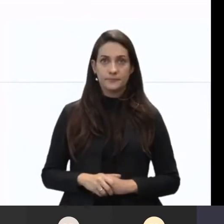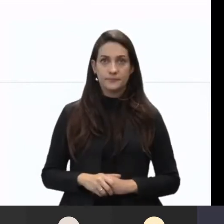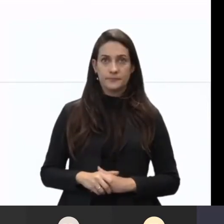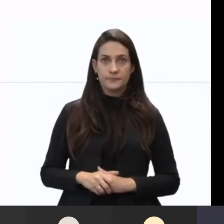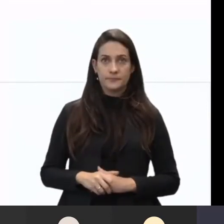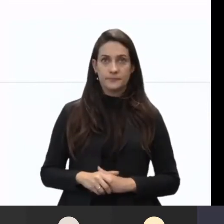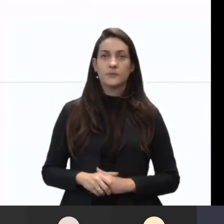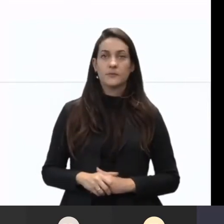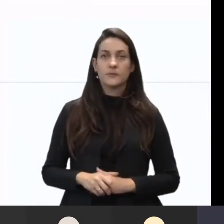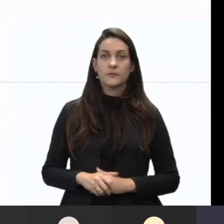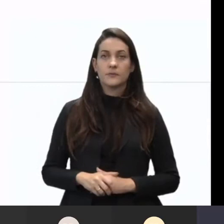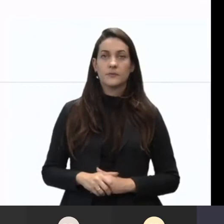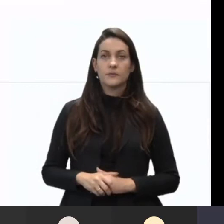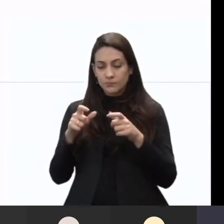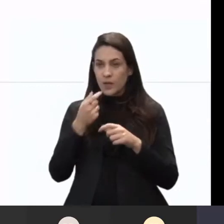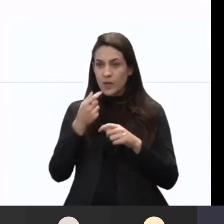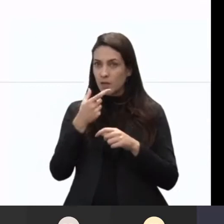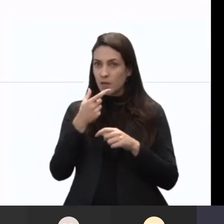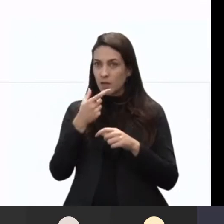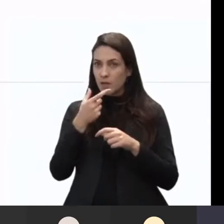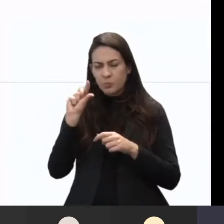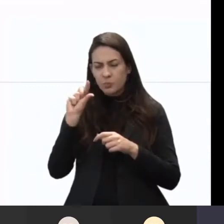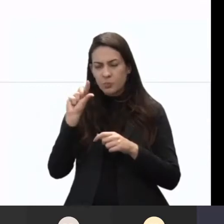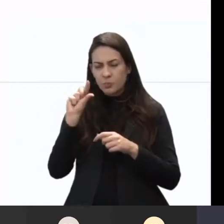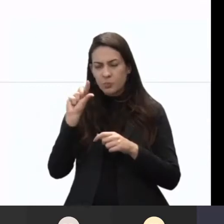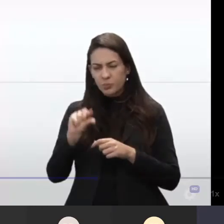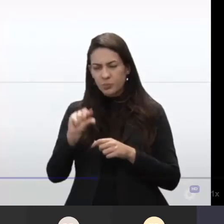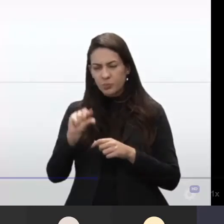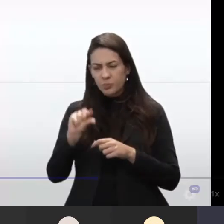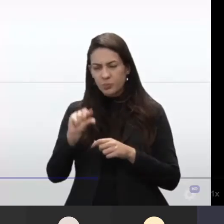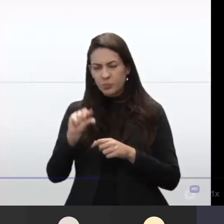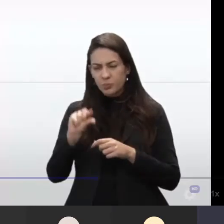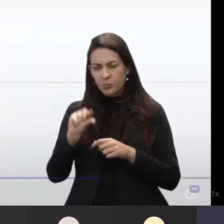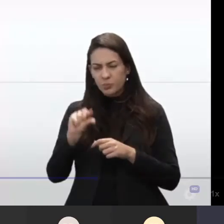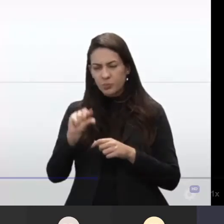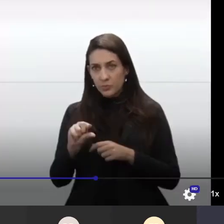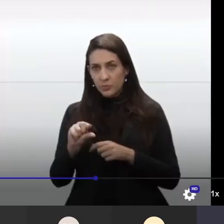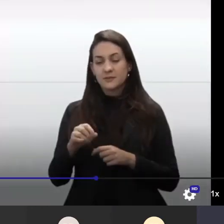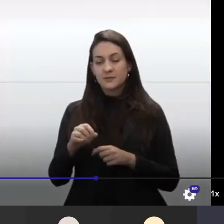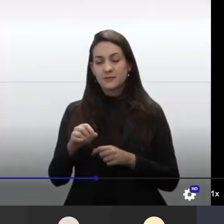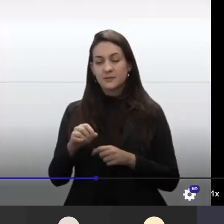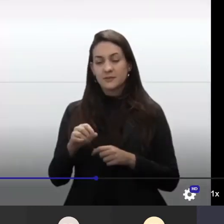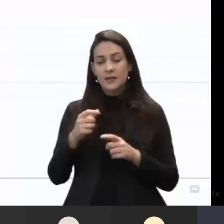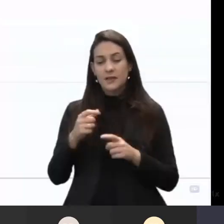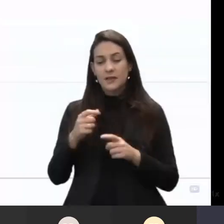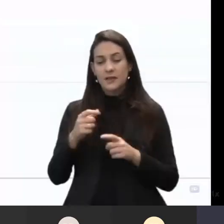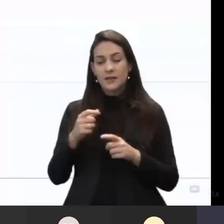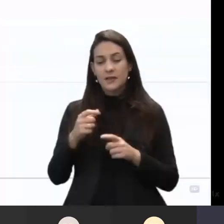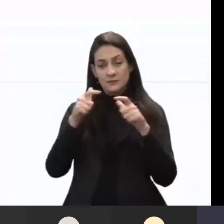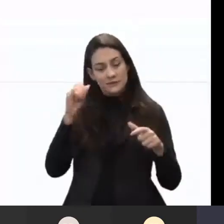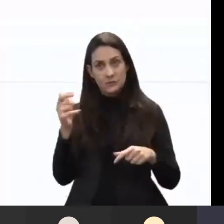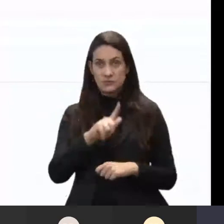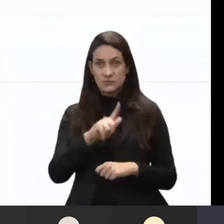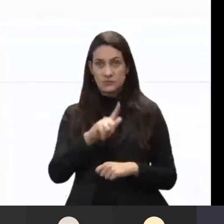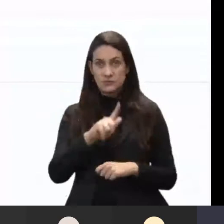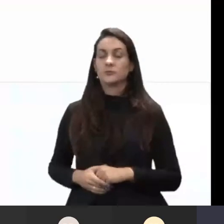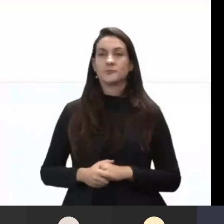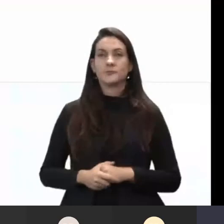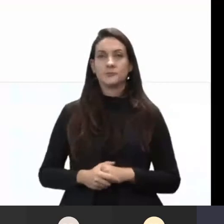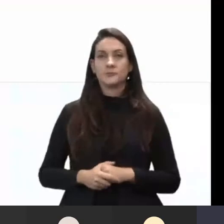É a mínima concentração de antibiótico que inibiu o crescimento dos